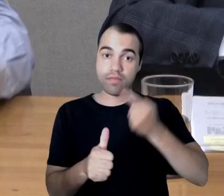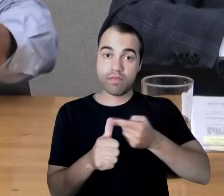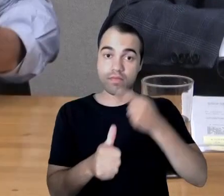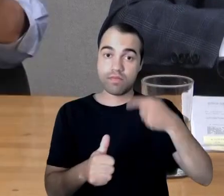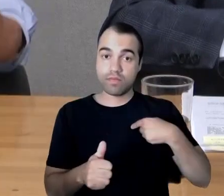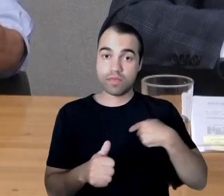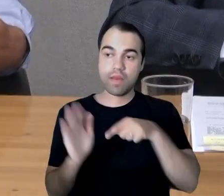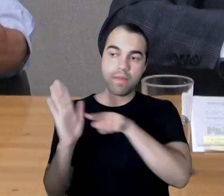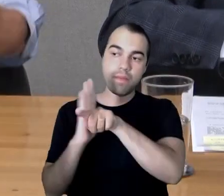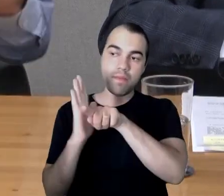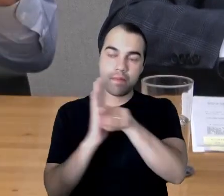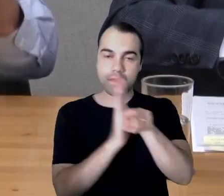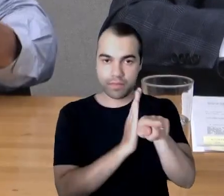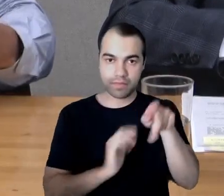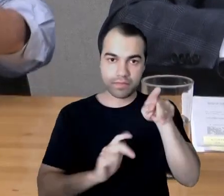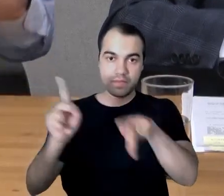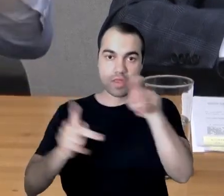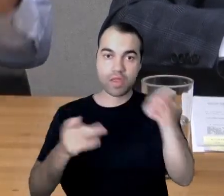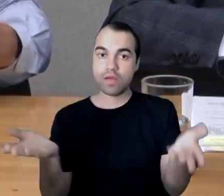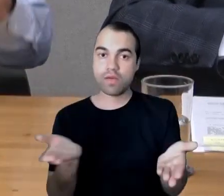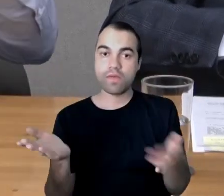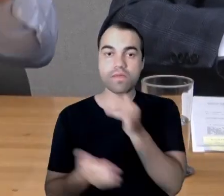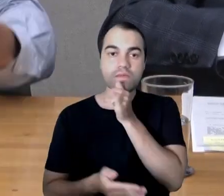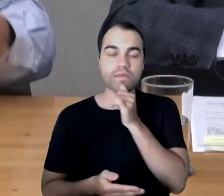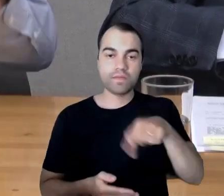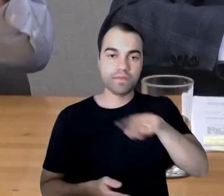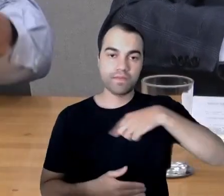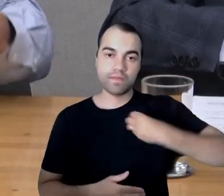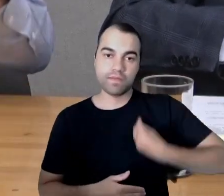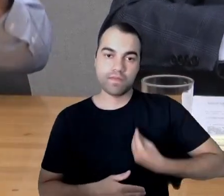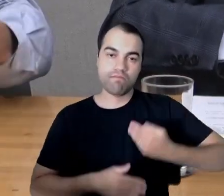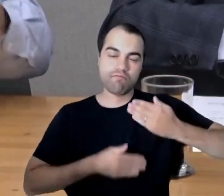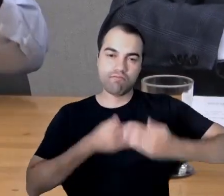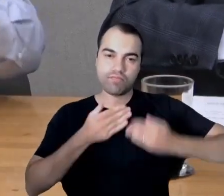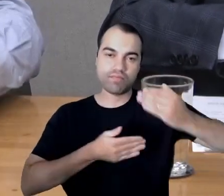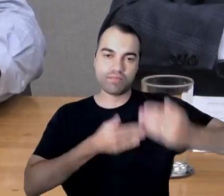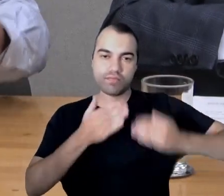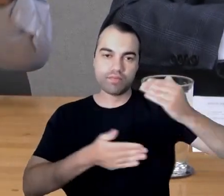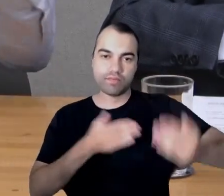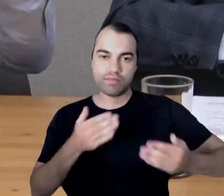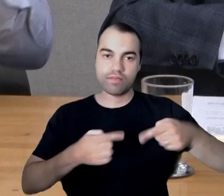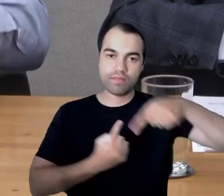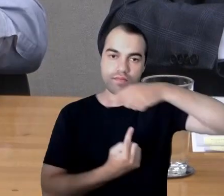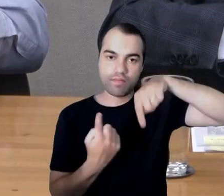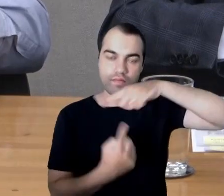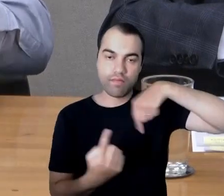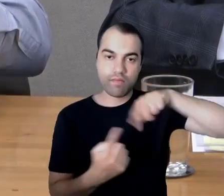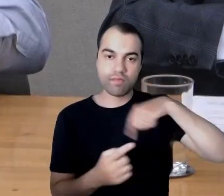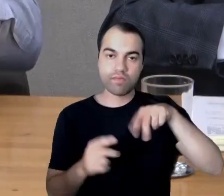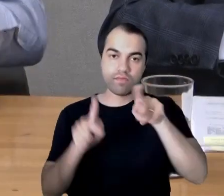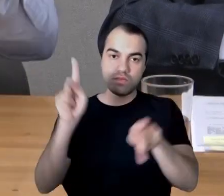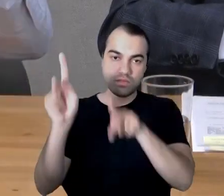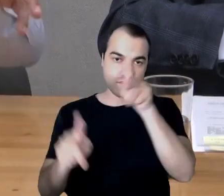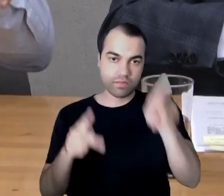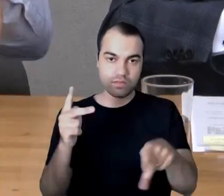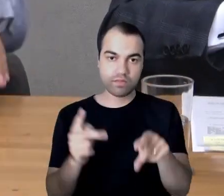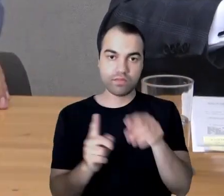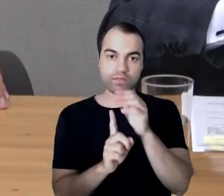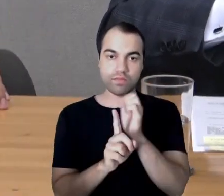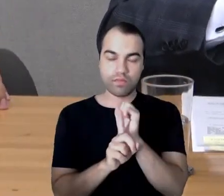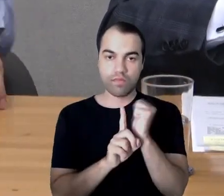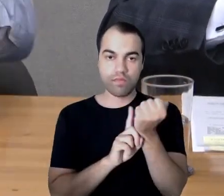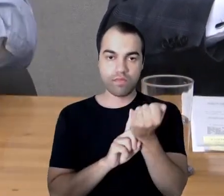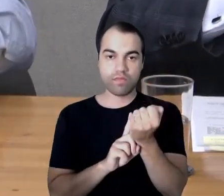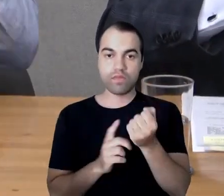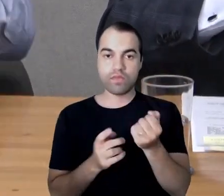agora por exemplo a gente está vivendo todo o processo de Participação Popular e social em torno do pdot Alguns